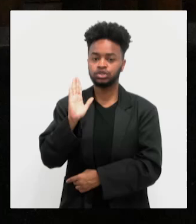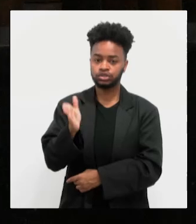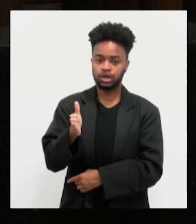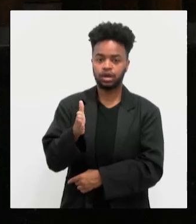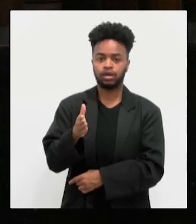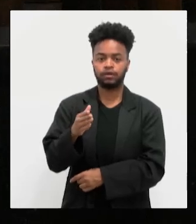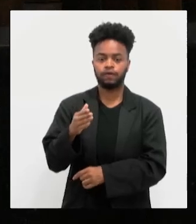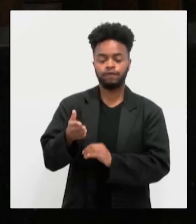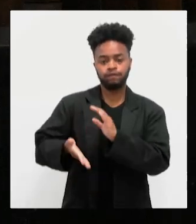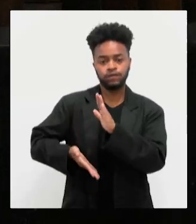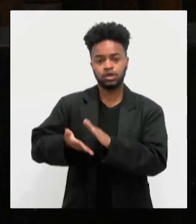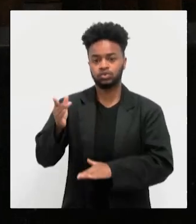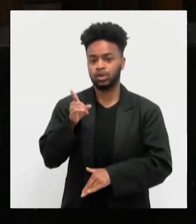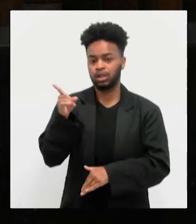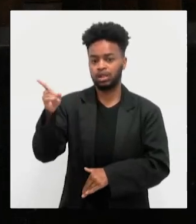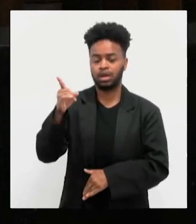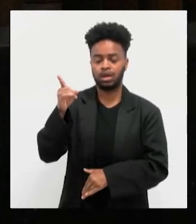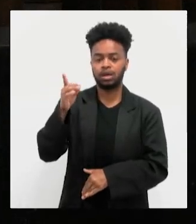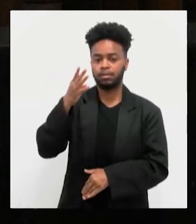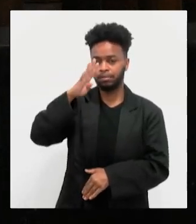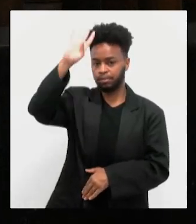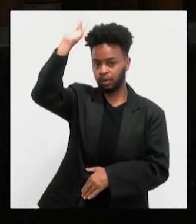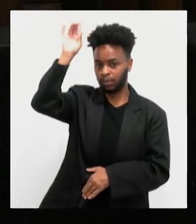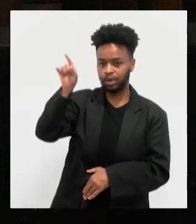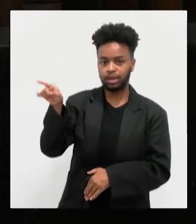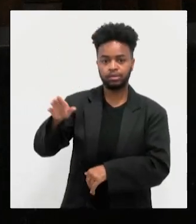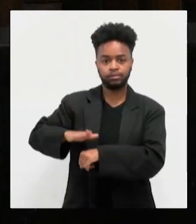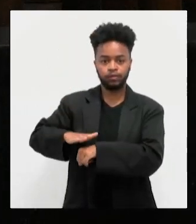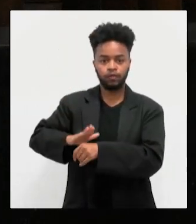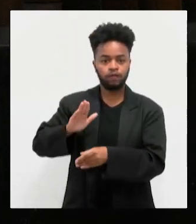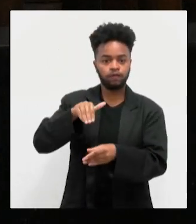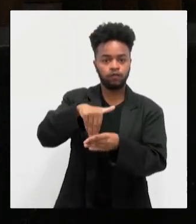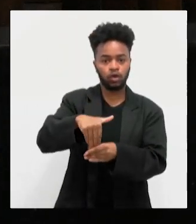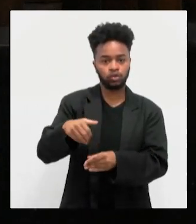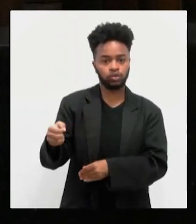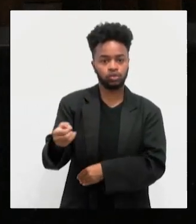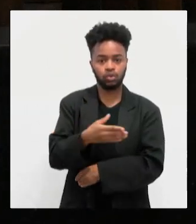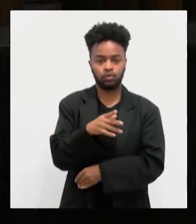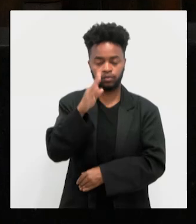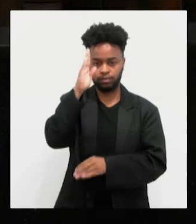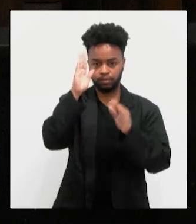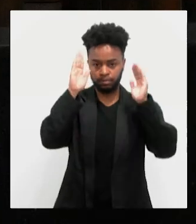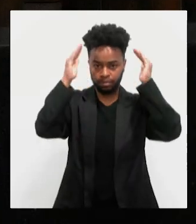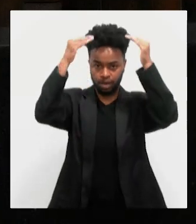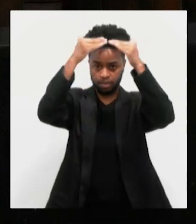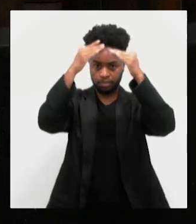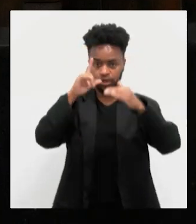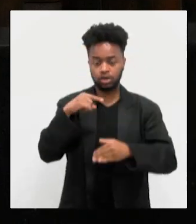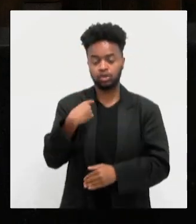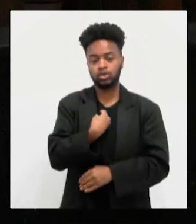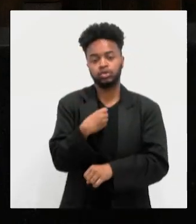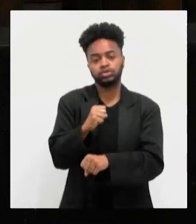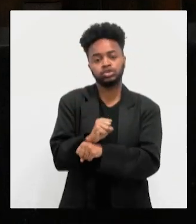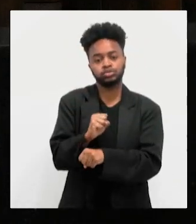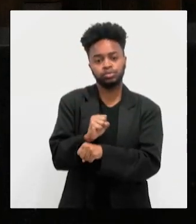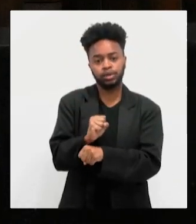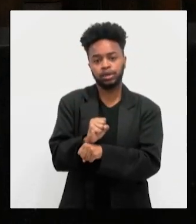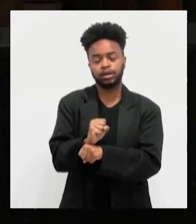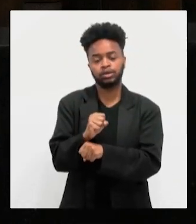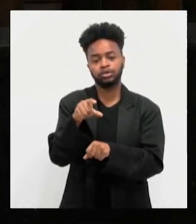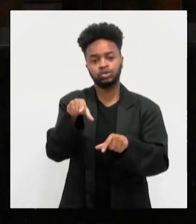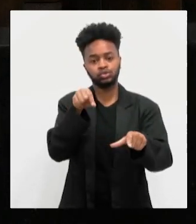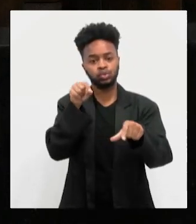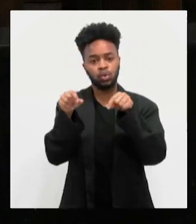Roma, porque é um dos eleitores do novo Papa. E vamos aguardar para que essa nova